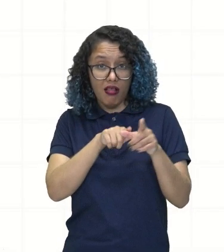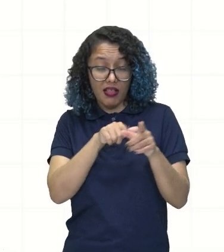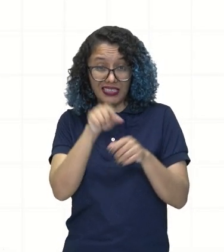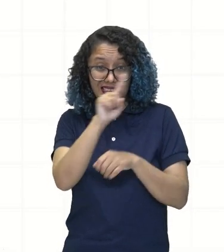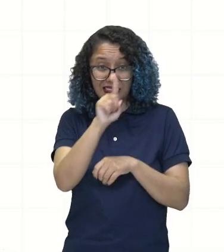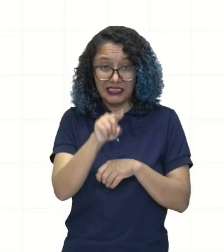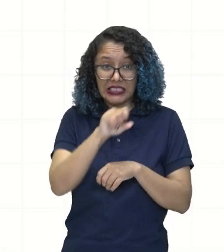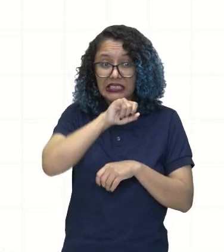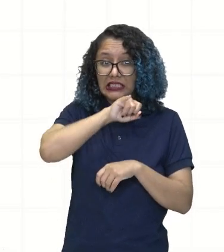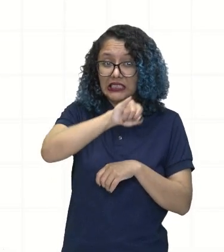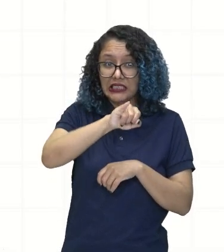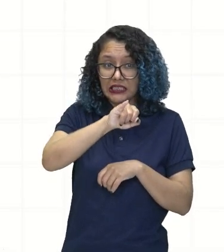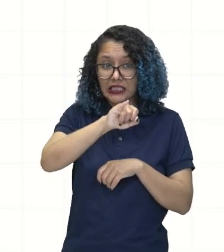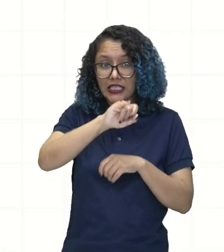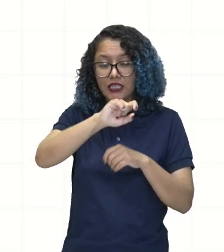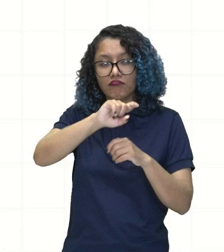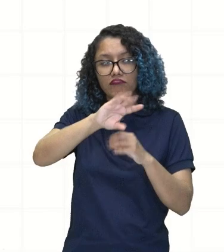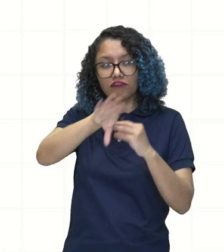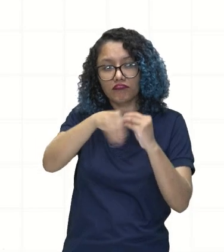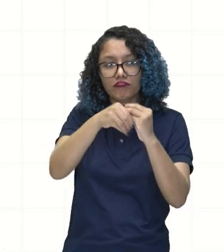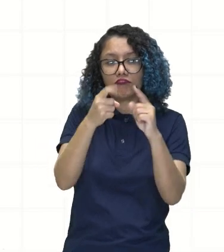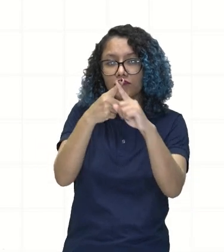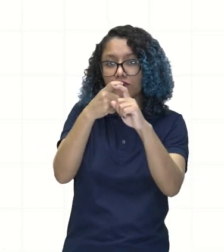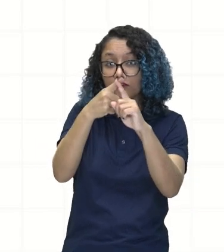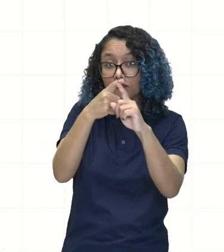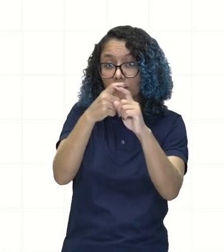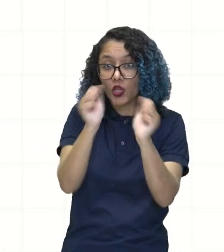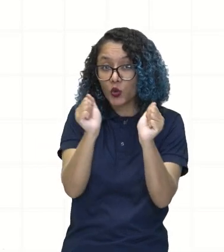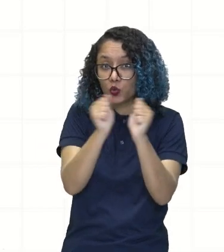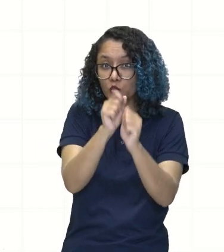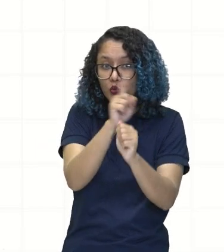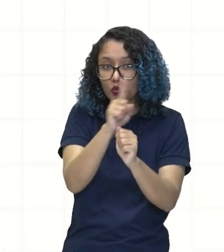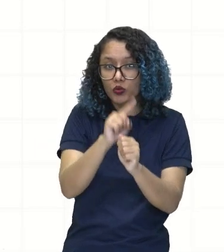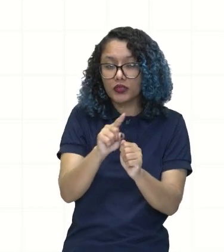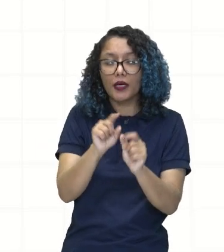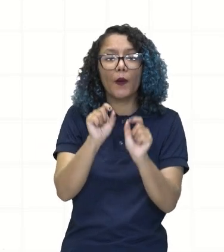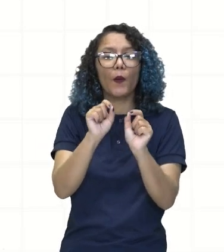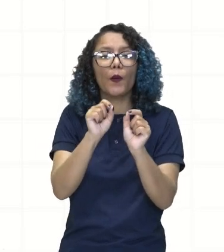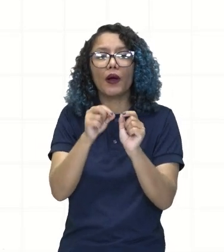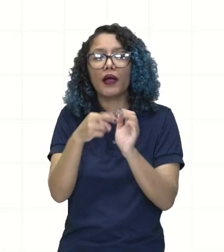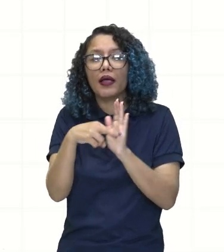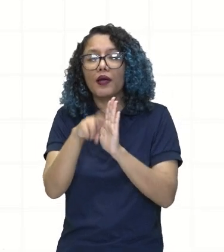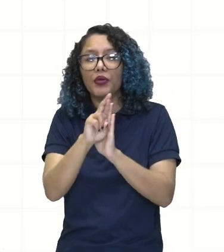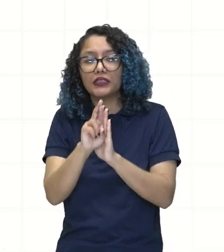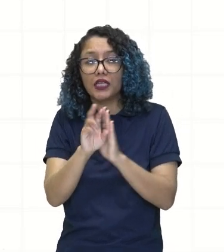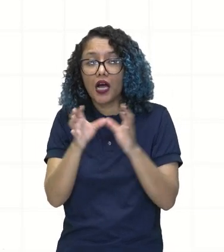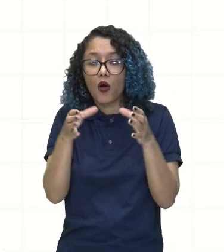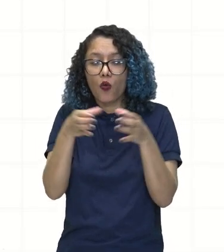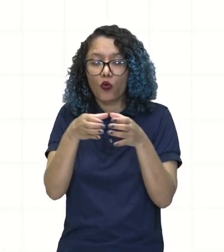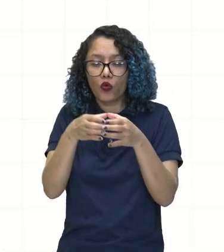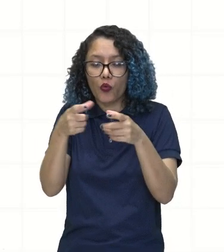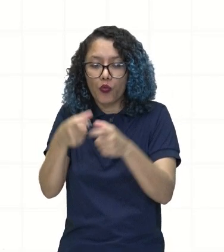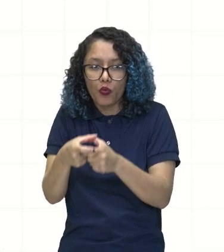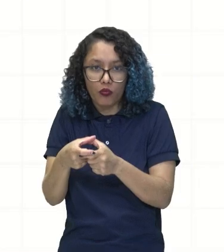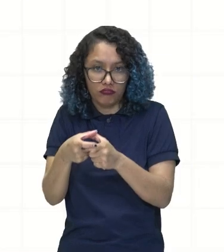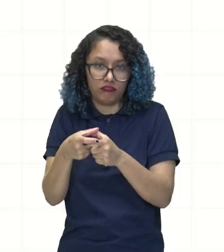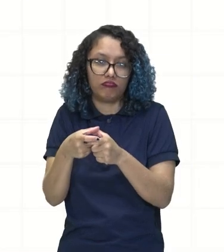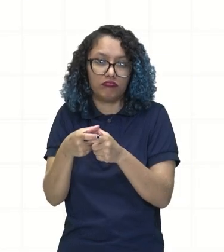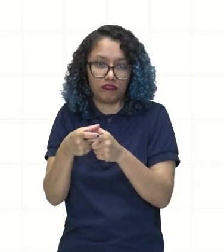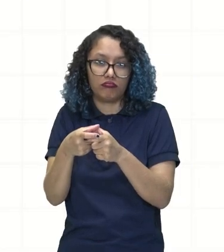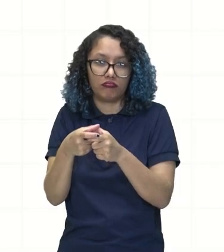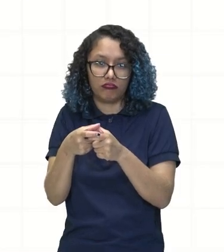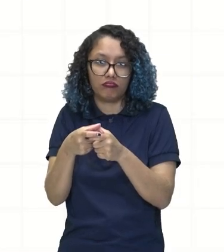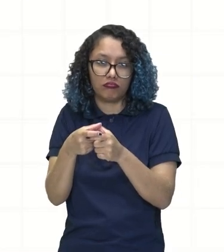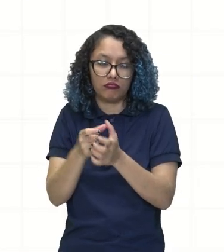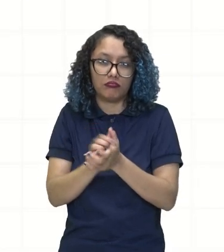estou acrescentando, né, um símbolozinho, eu estou querendo representar um subconjunto, ok?